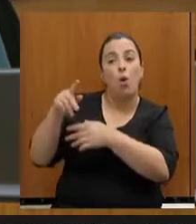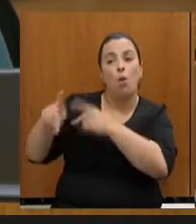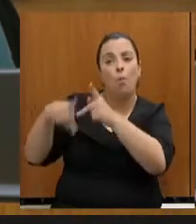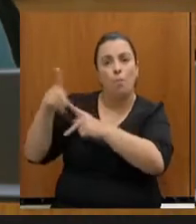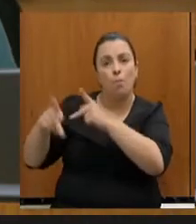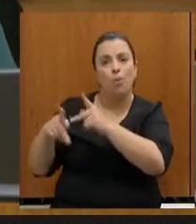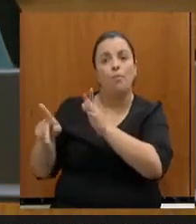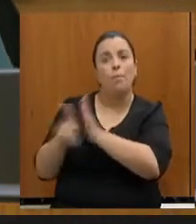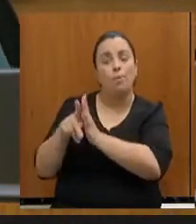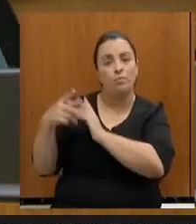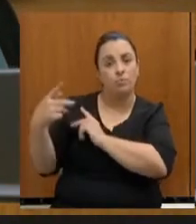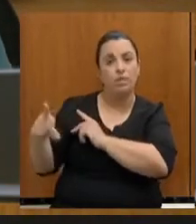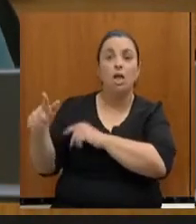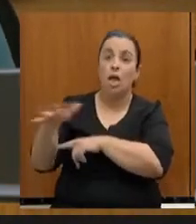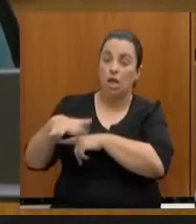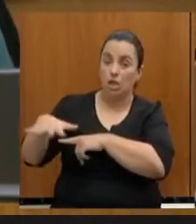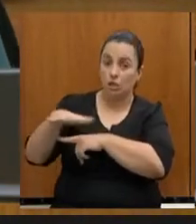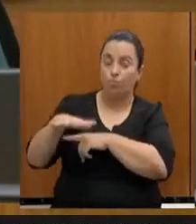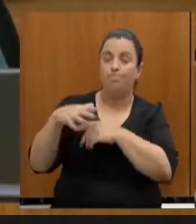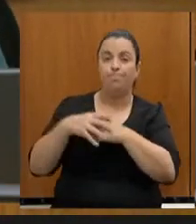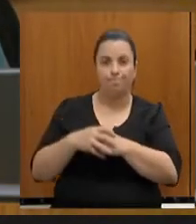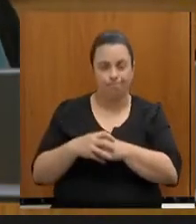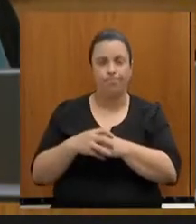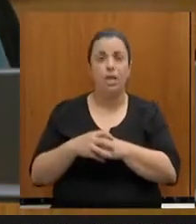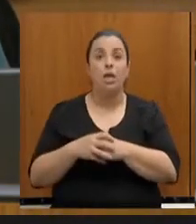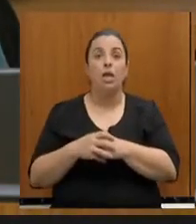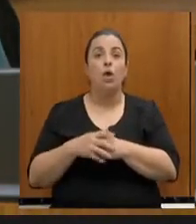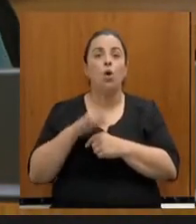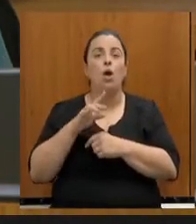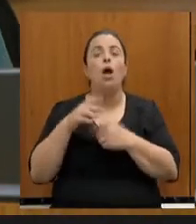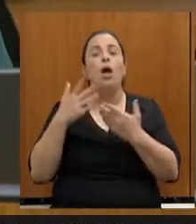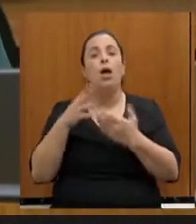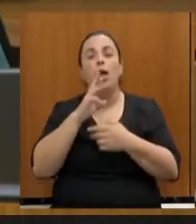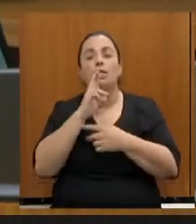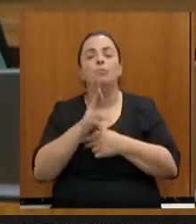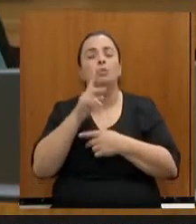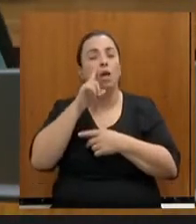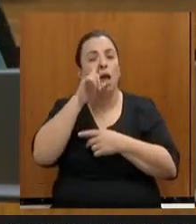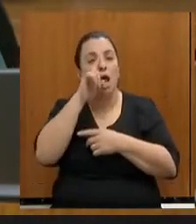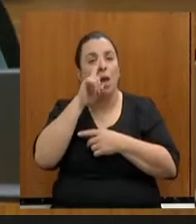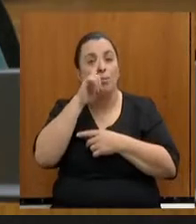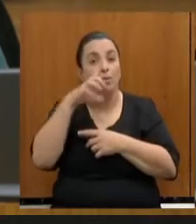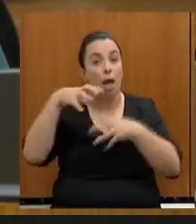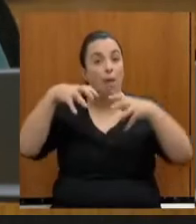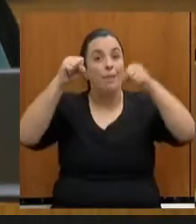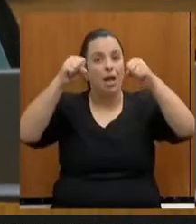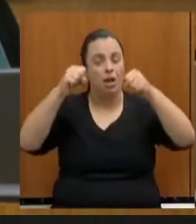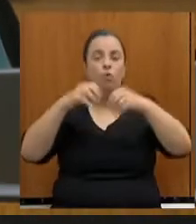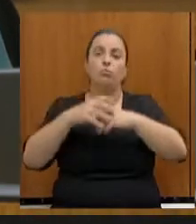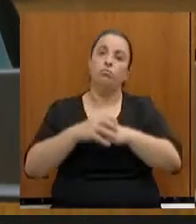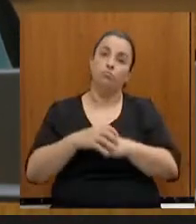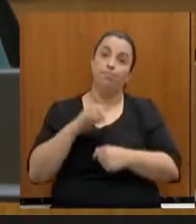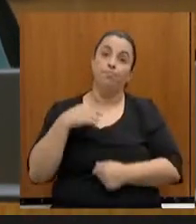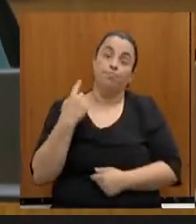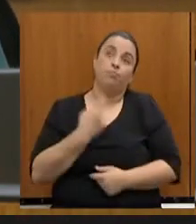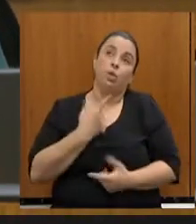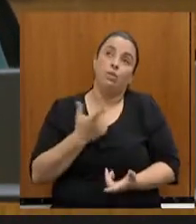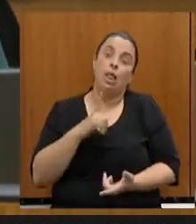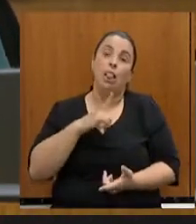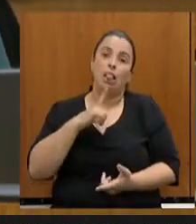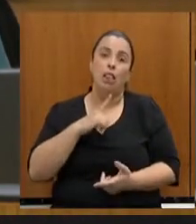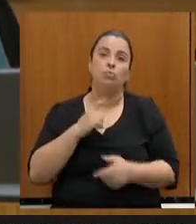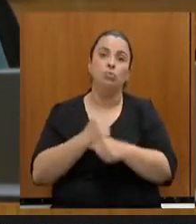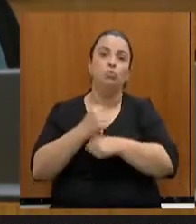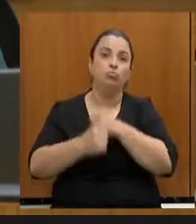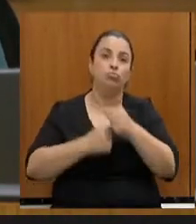daquela região bem em relação ao risco de apagão a gente de fato tem um ano